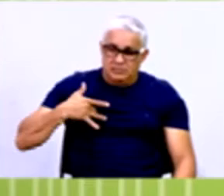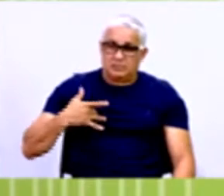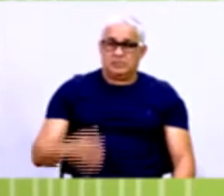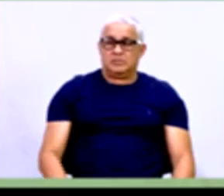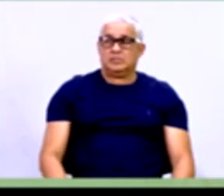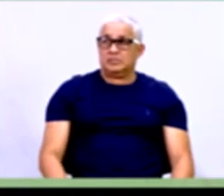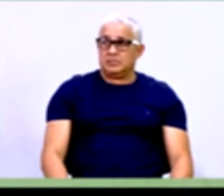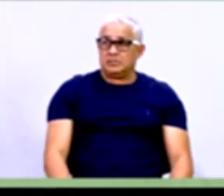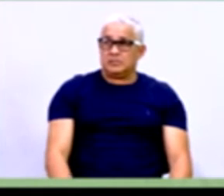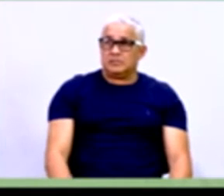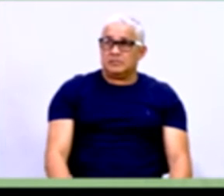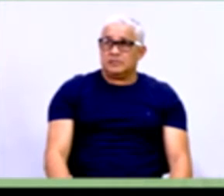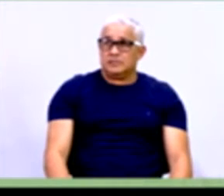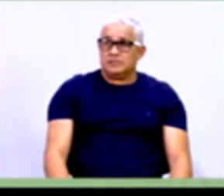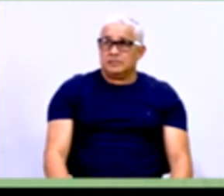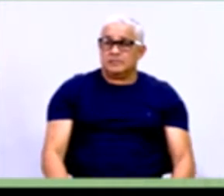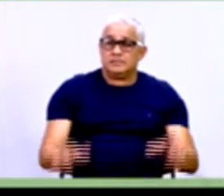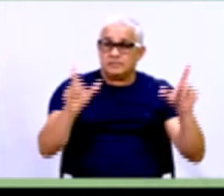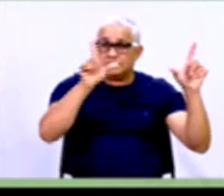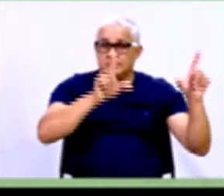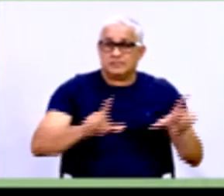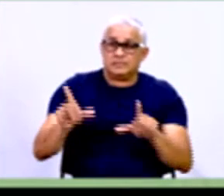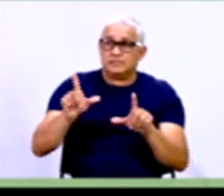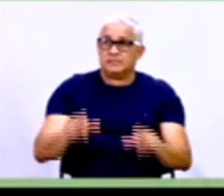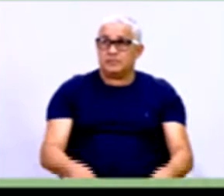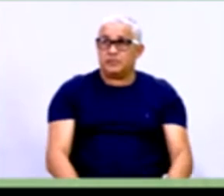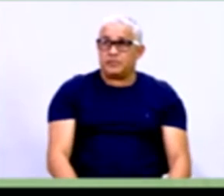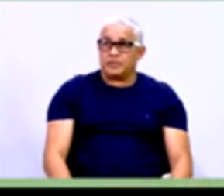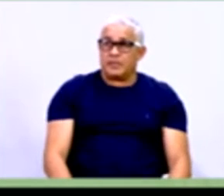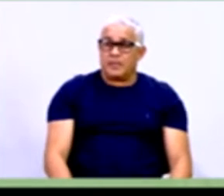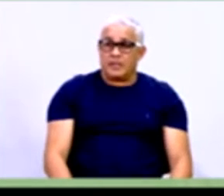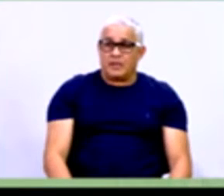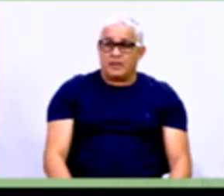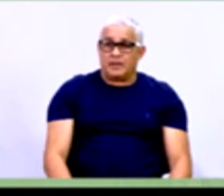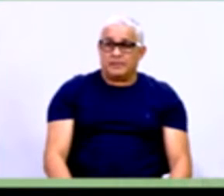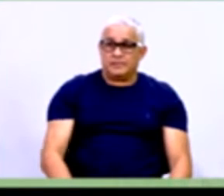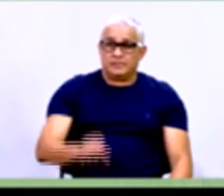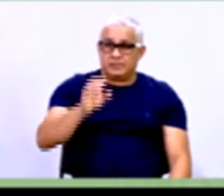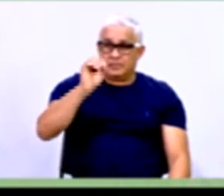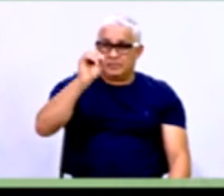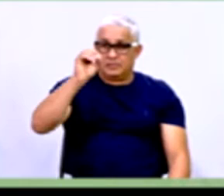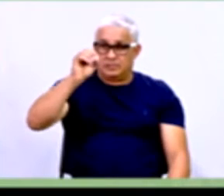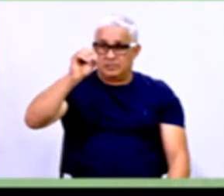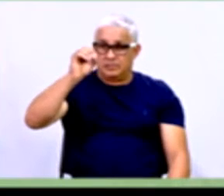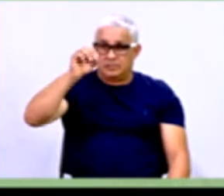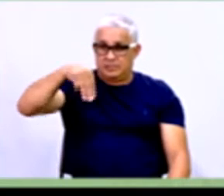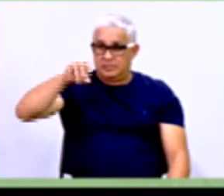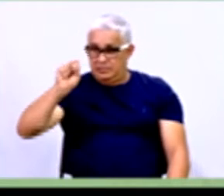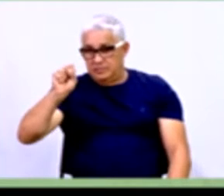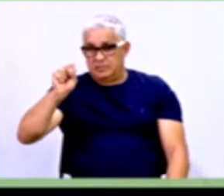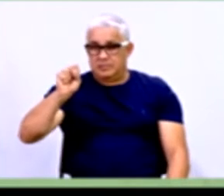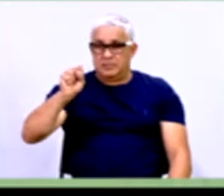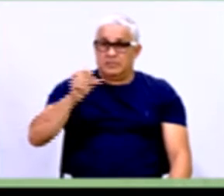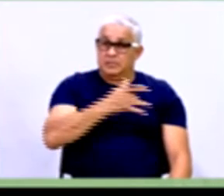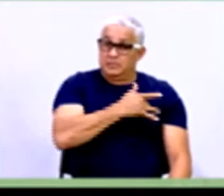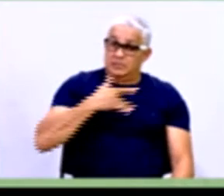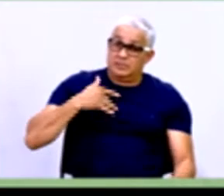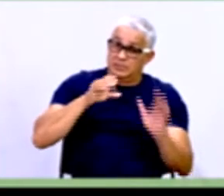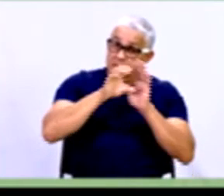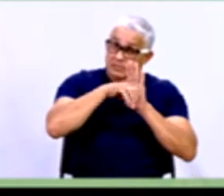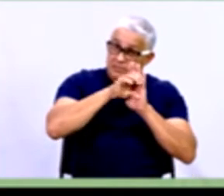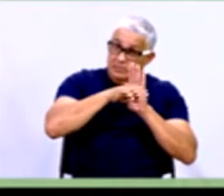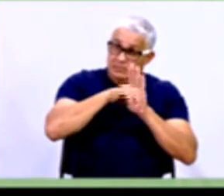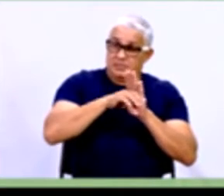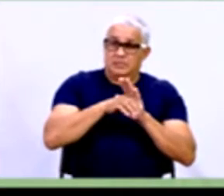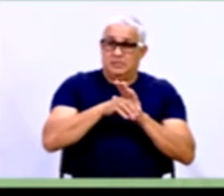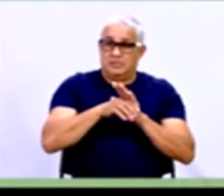lá. Esse slide mostra o seguinte: para a Organização Mundial da Saúde, saúde é conceituada como um